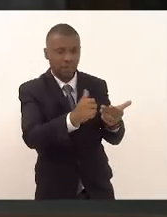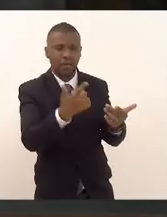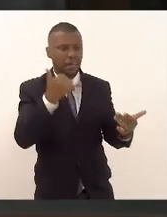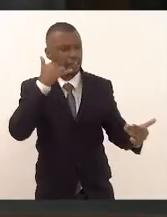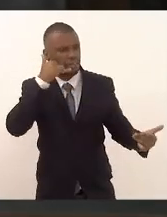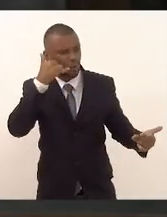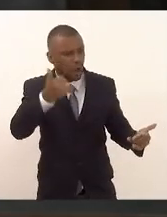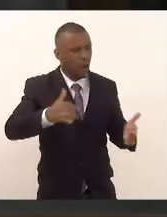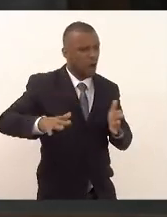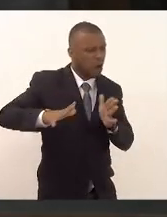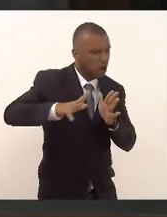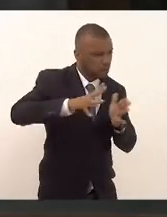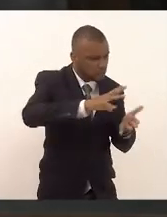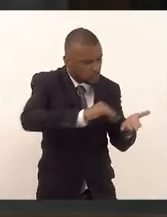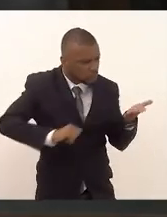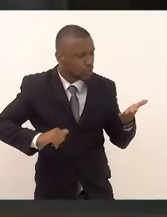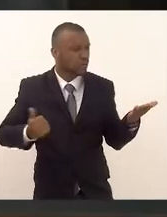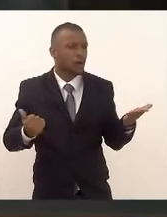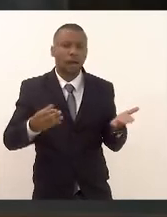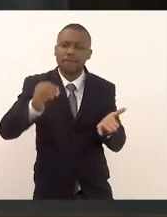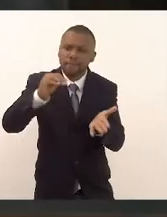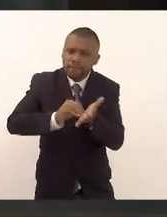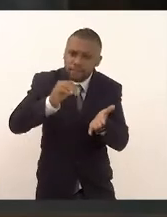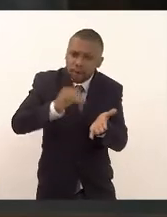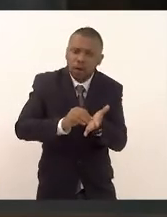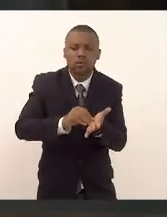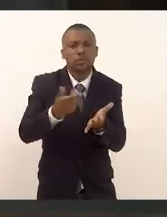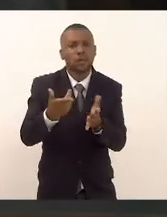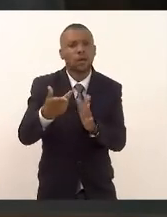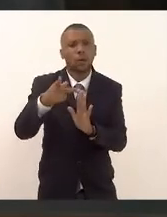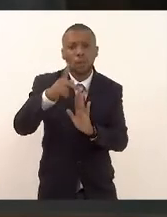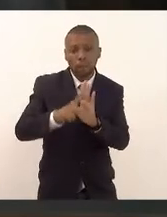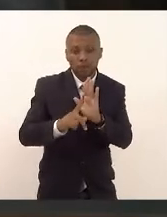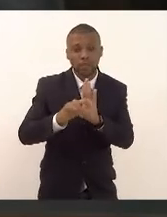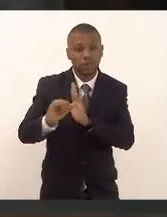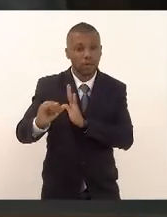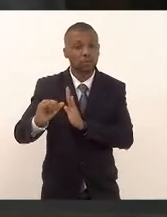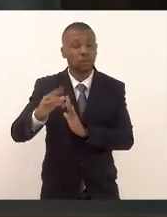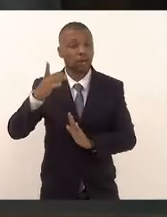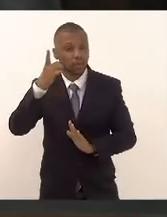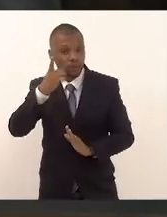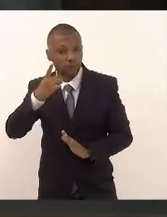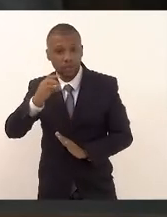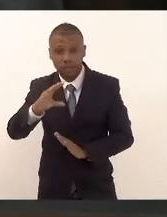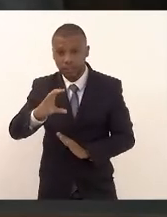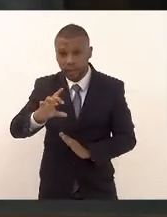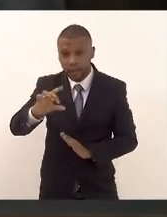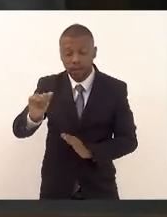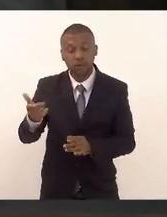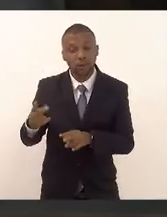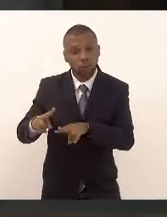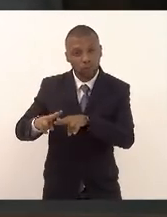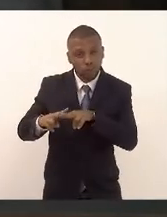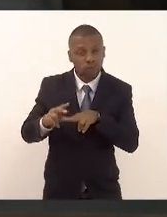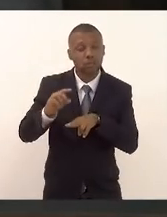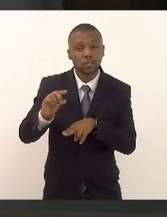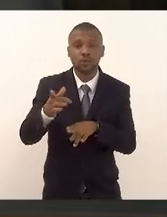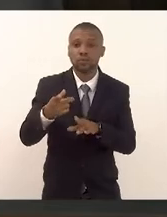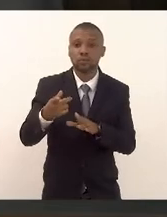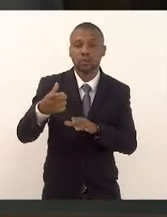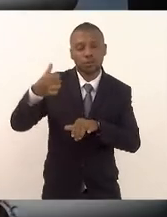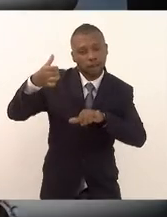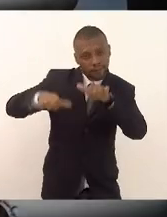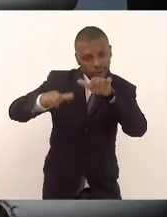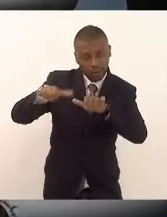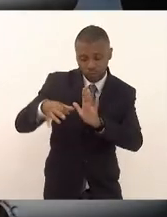é salutar o projeto da deputada Célia Jordão e, portanto, nosso parecer é favorável ao projeto.